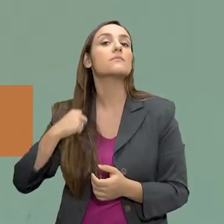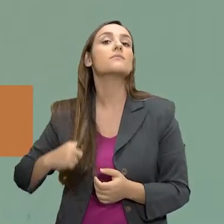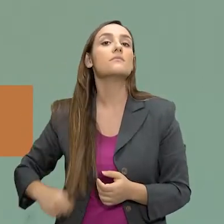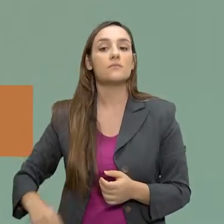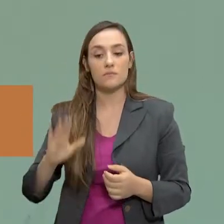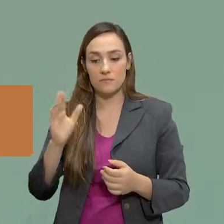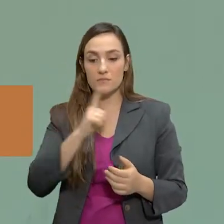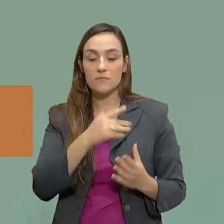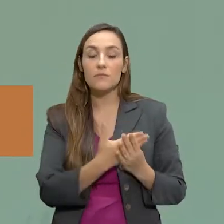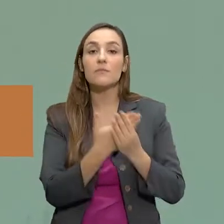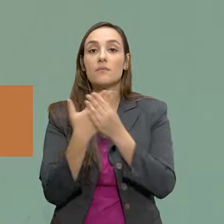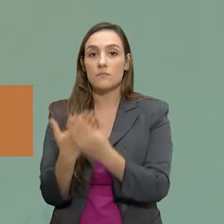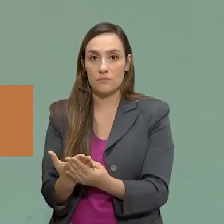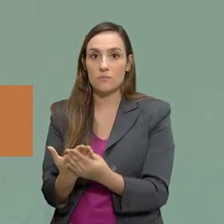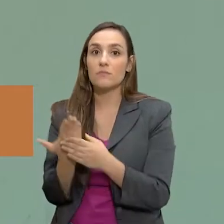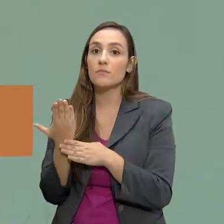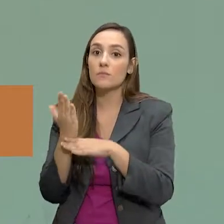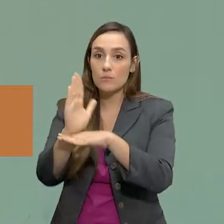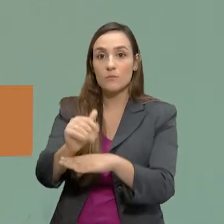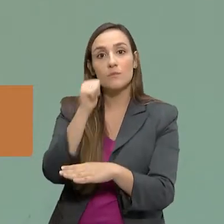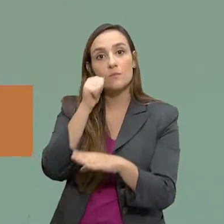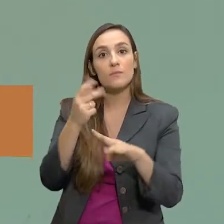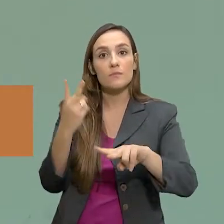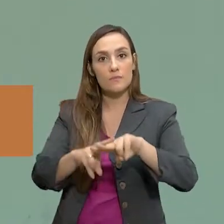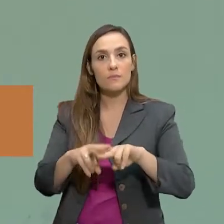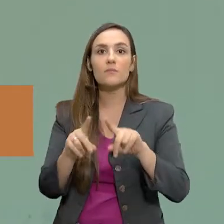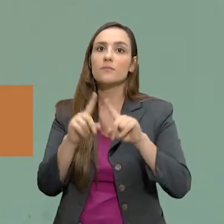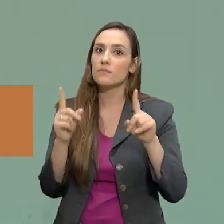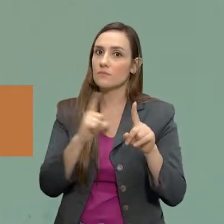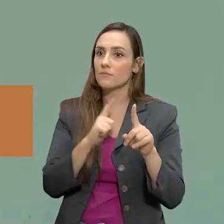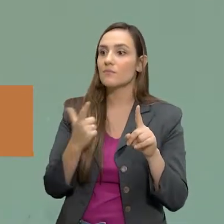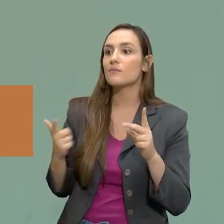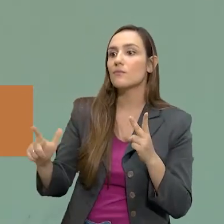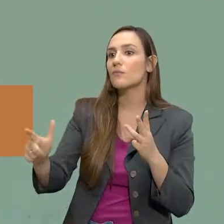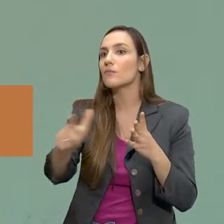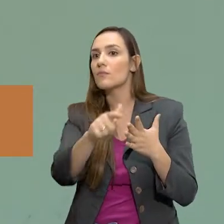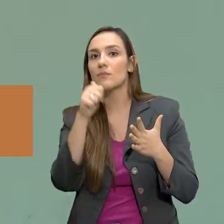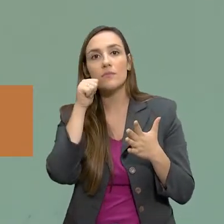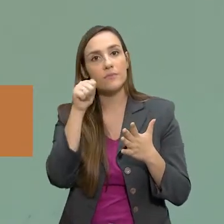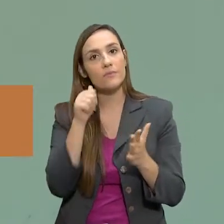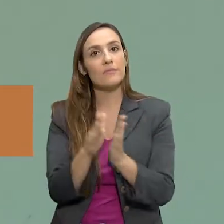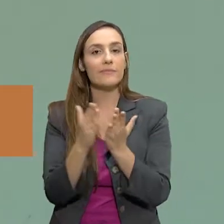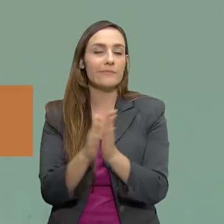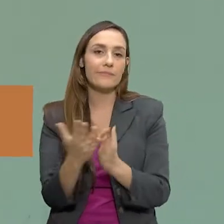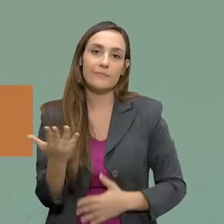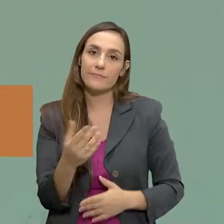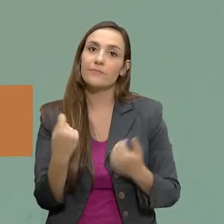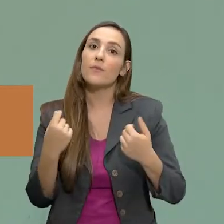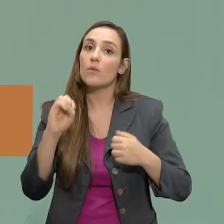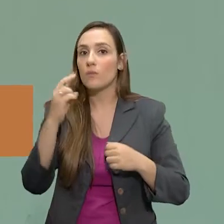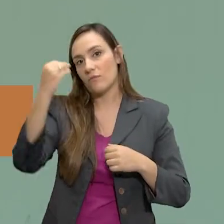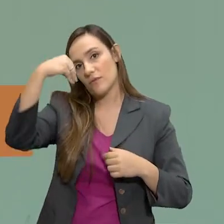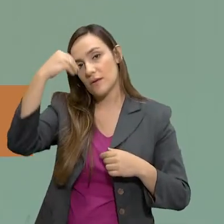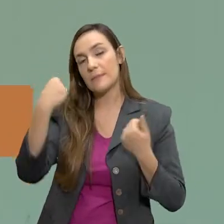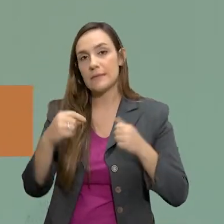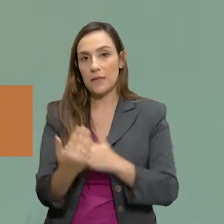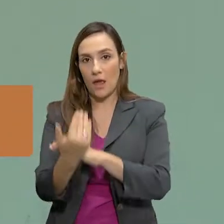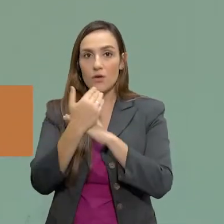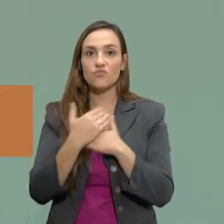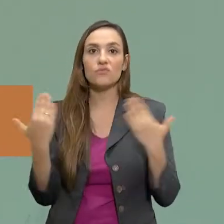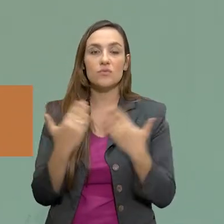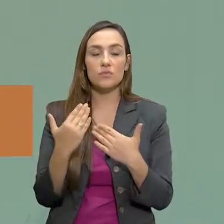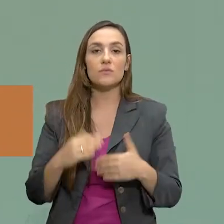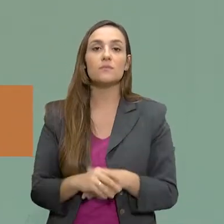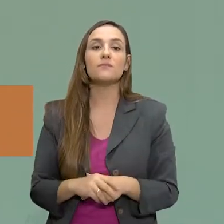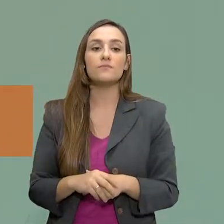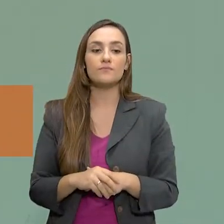né, já instaurado em relação às mulheres em situação de cárcere, mas tem as outras mulheres também, né, em situação de vulnerabilidade, além das mulheres em cárcere, que a gente agora pode